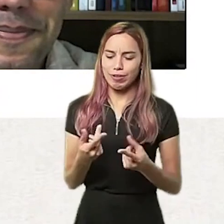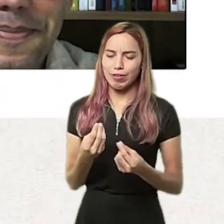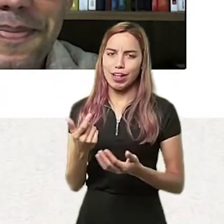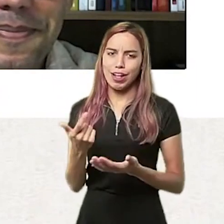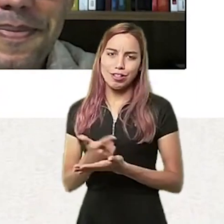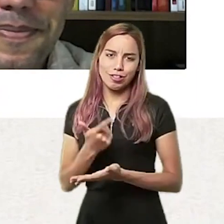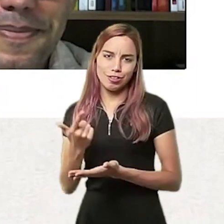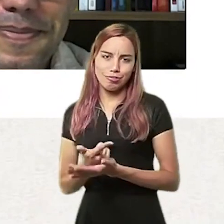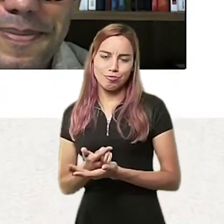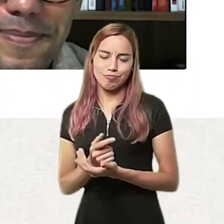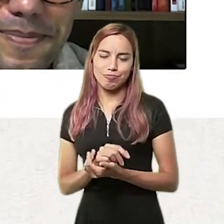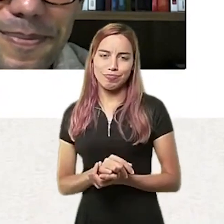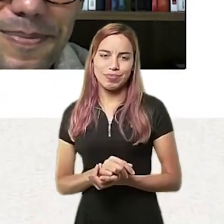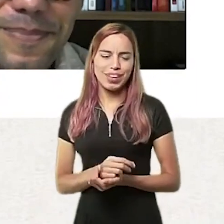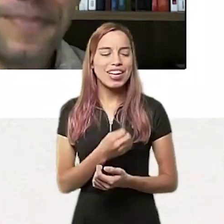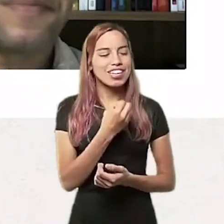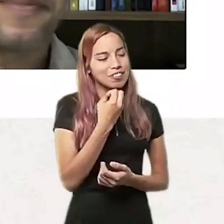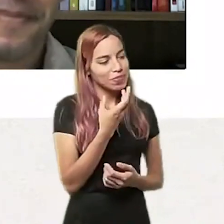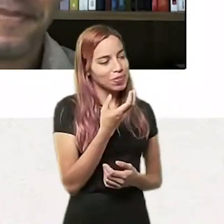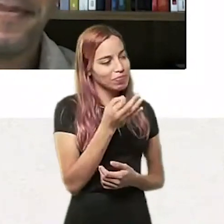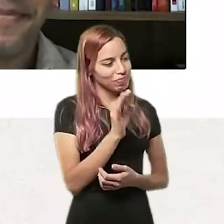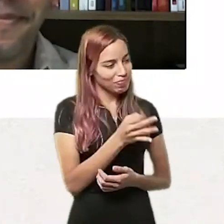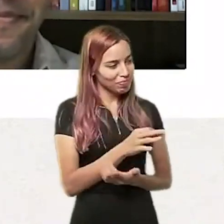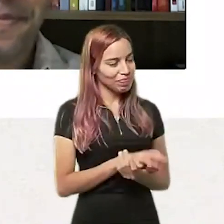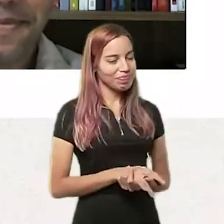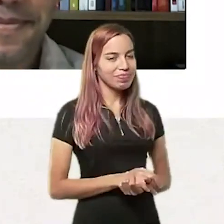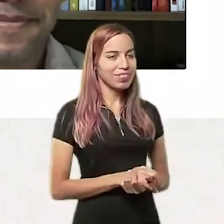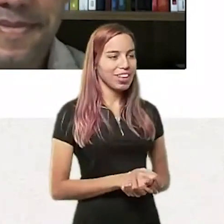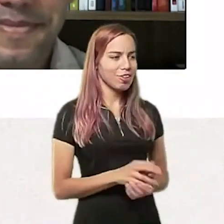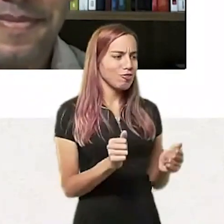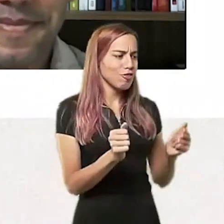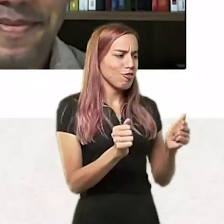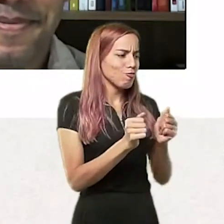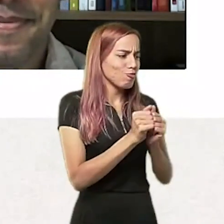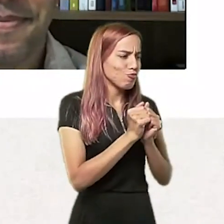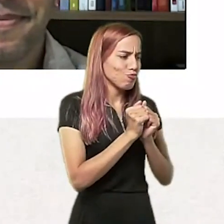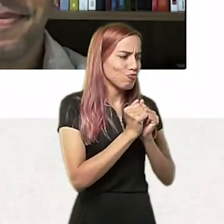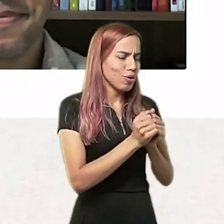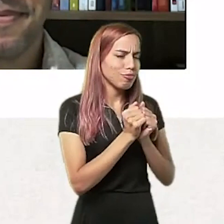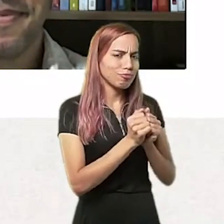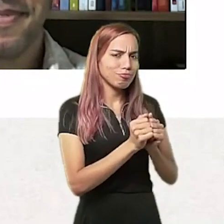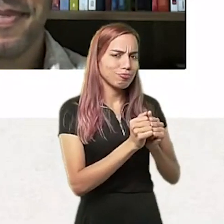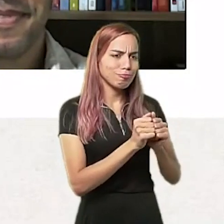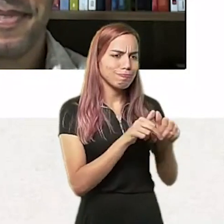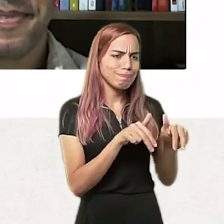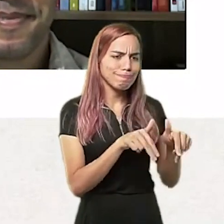Que bom que a gente está juntos, né, nessa caminhada. Grata,